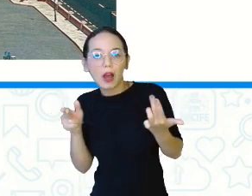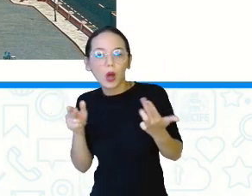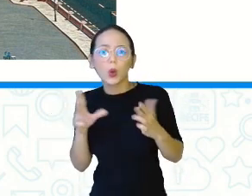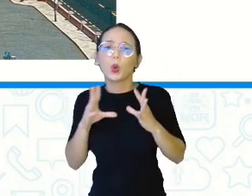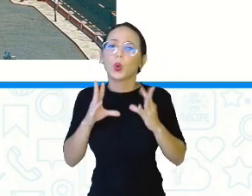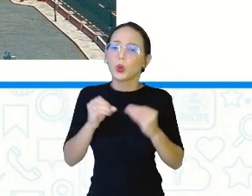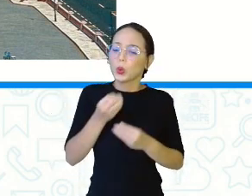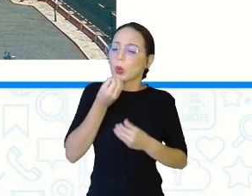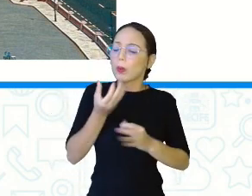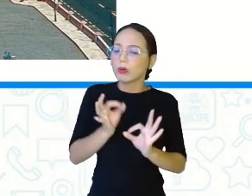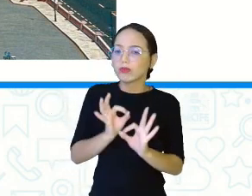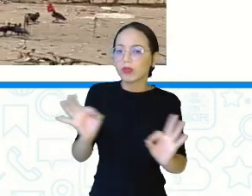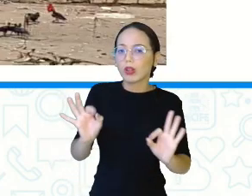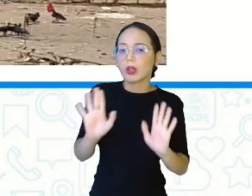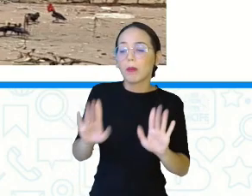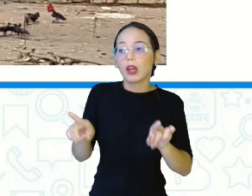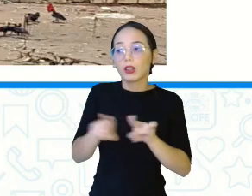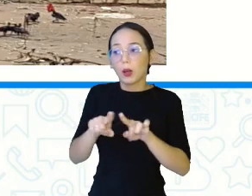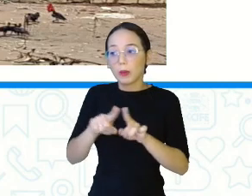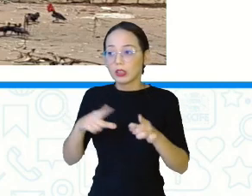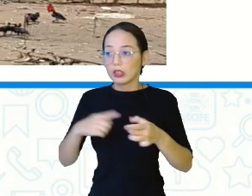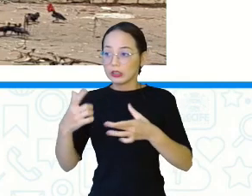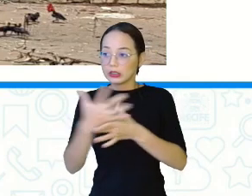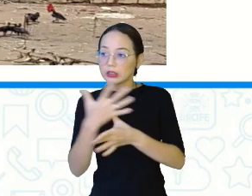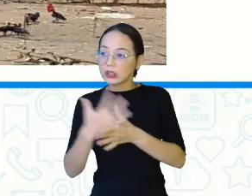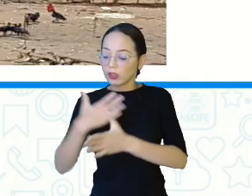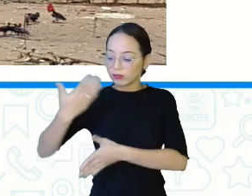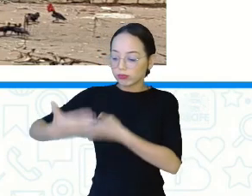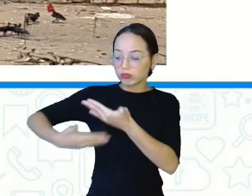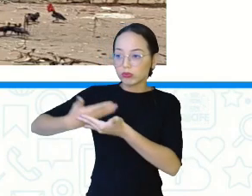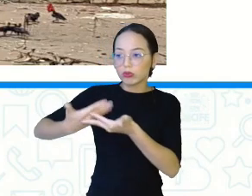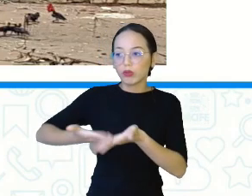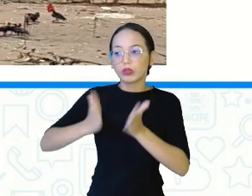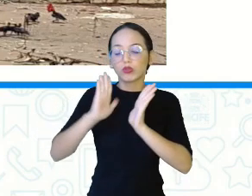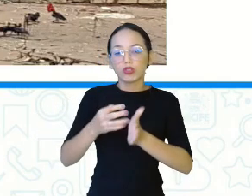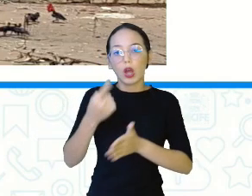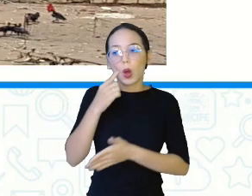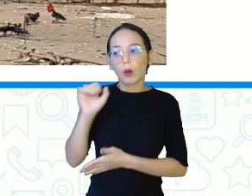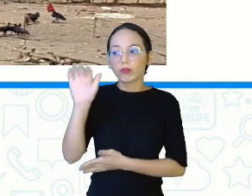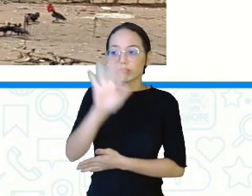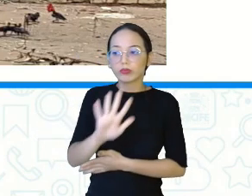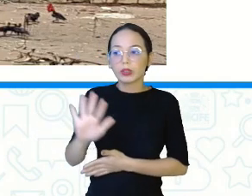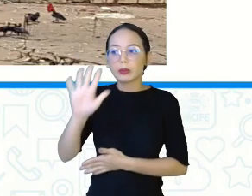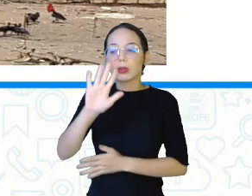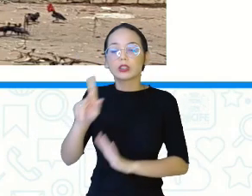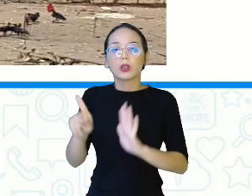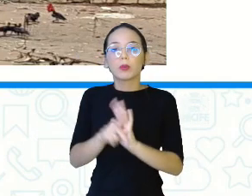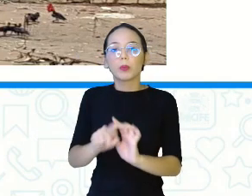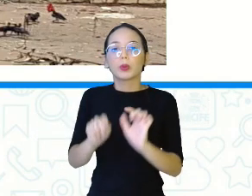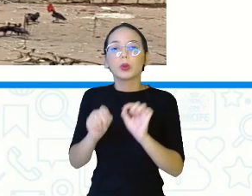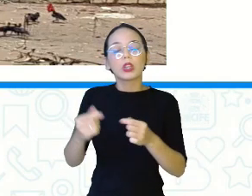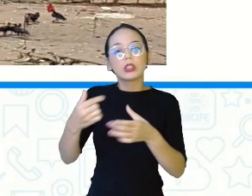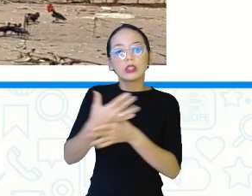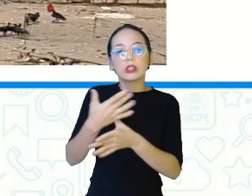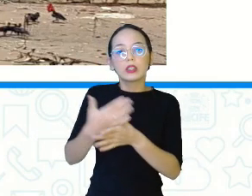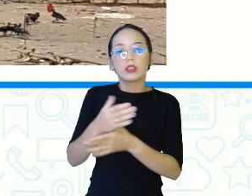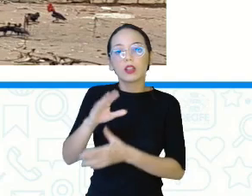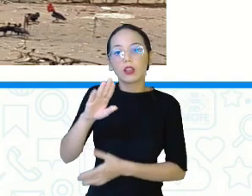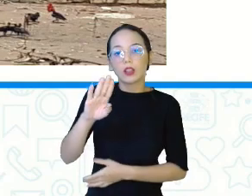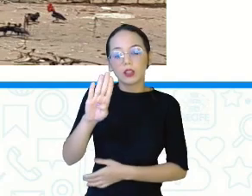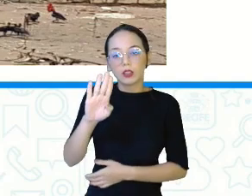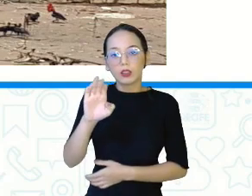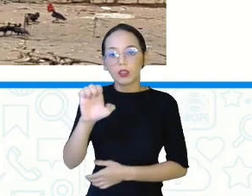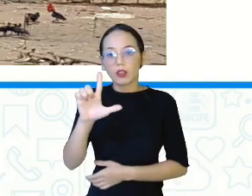muito bom, mas também tem cidades bem desenvolvidas. Essa imagem aqui é uma imagem da cidade de